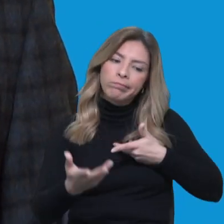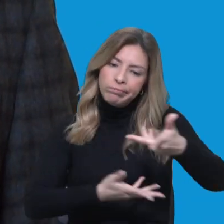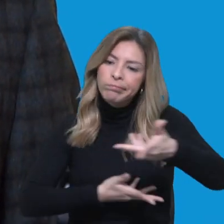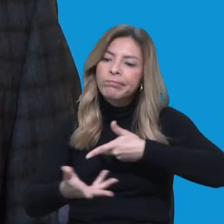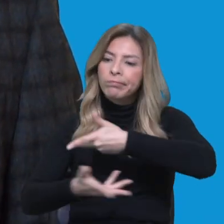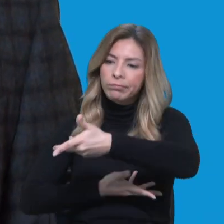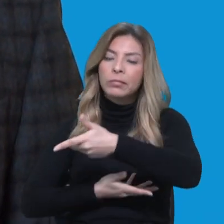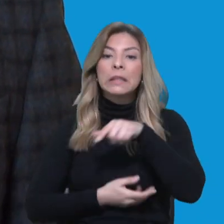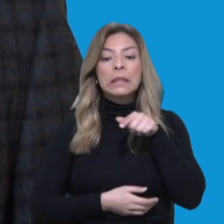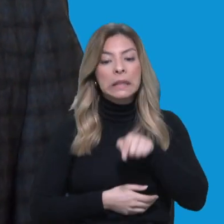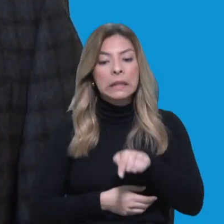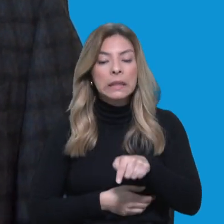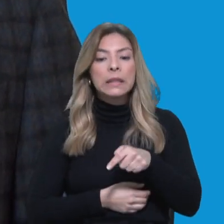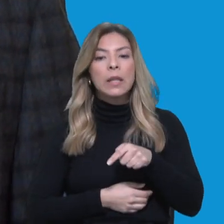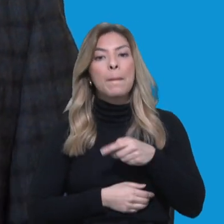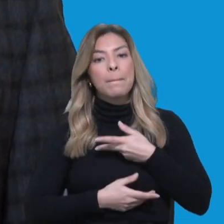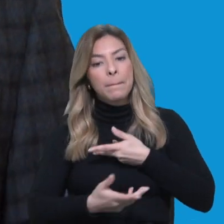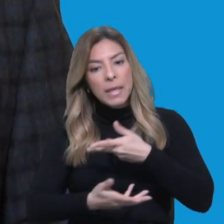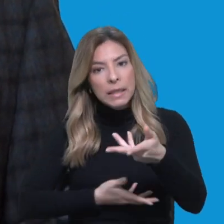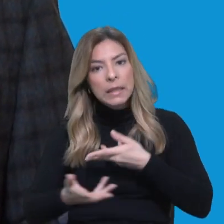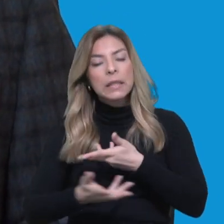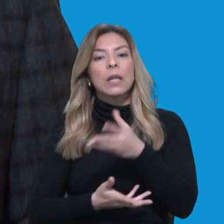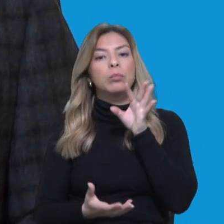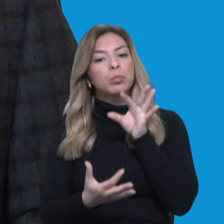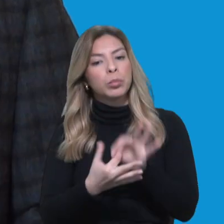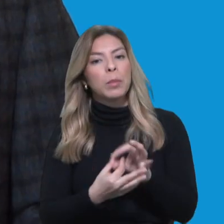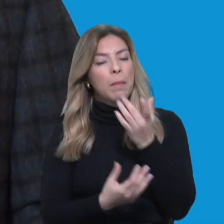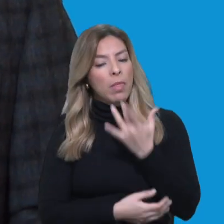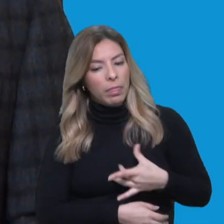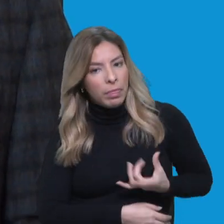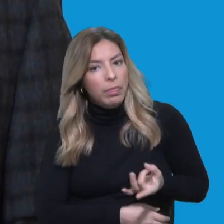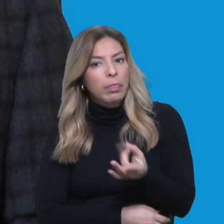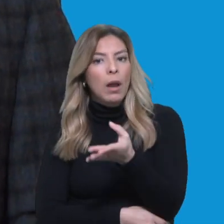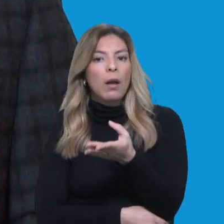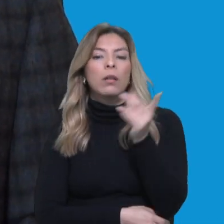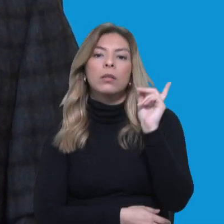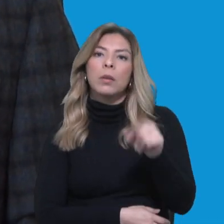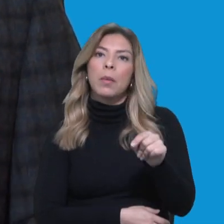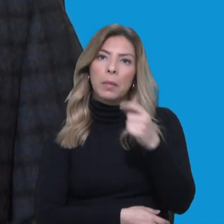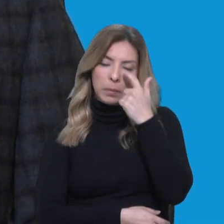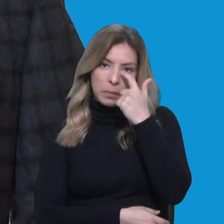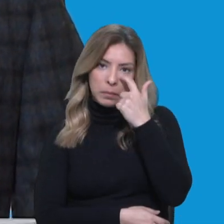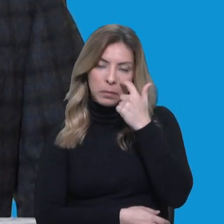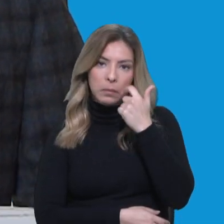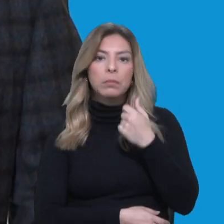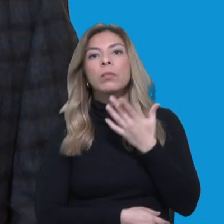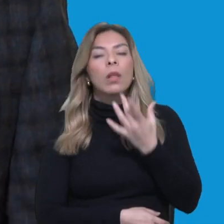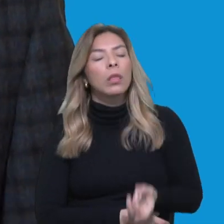dinâmica da partilha do perdão e eu diria quase,